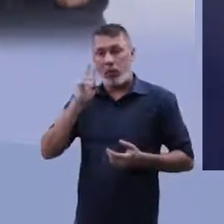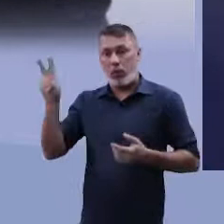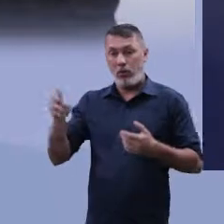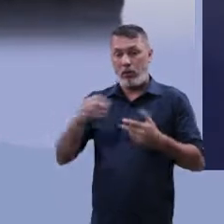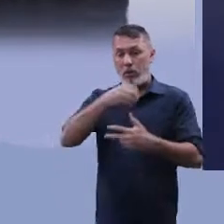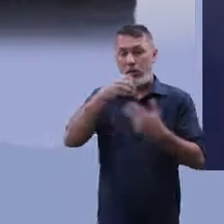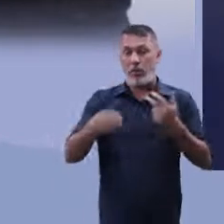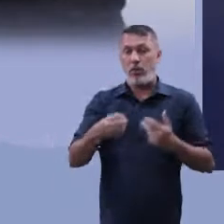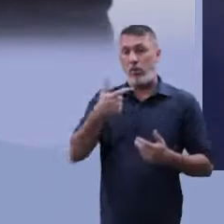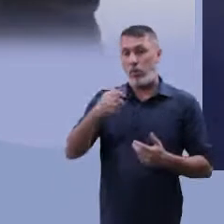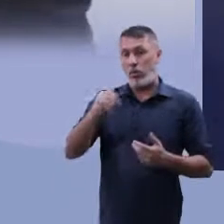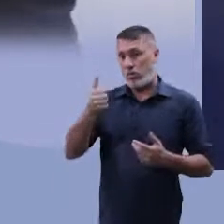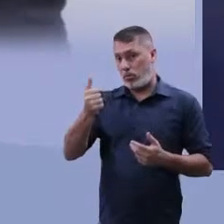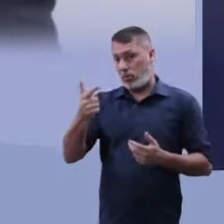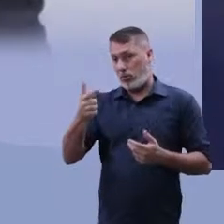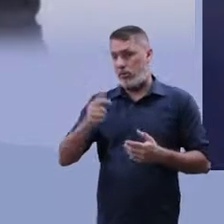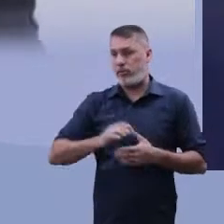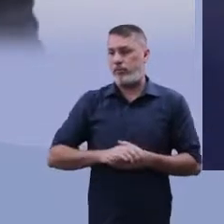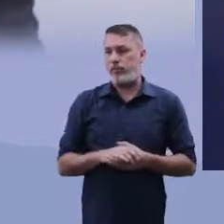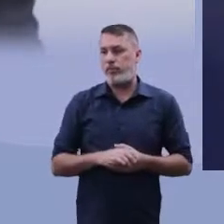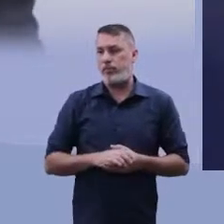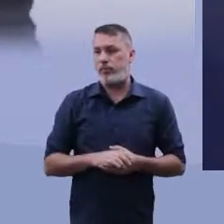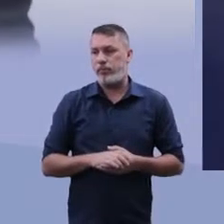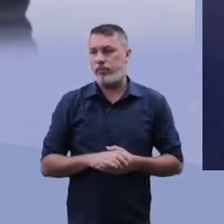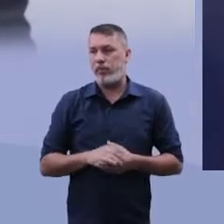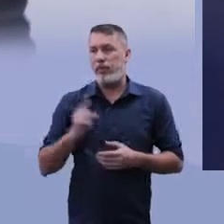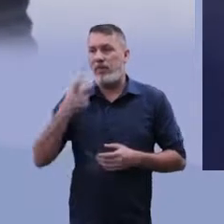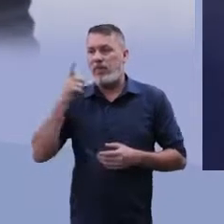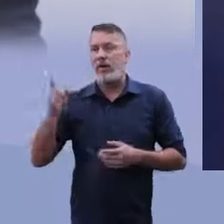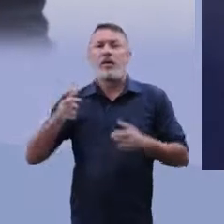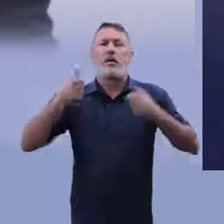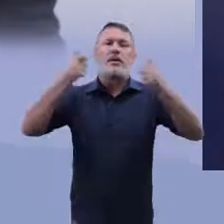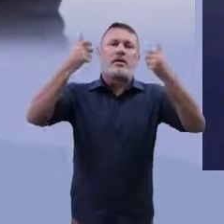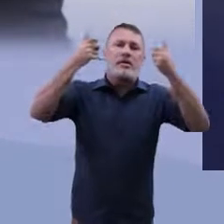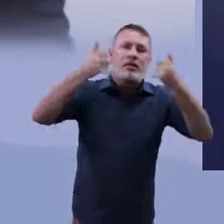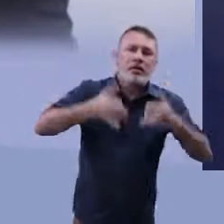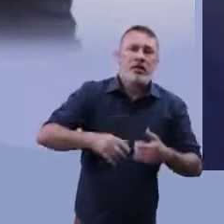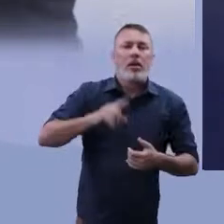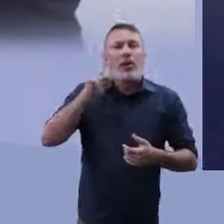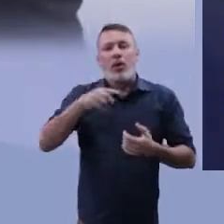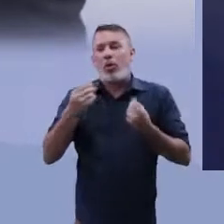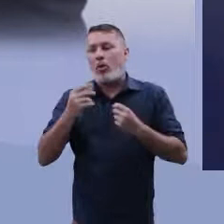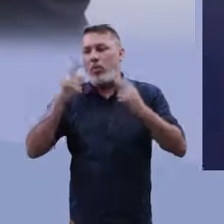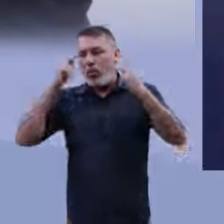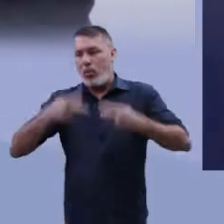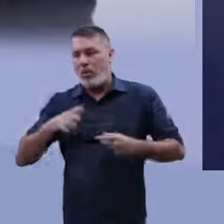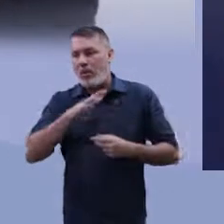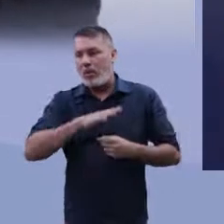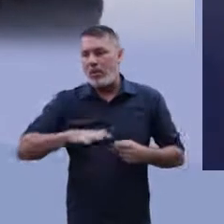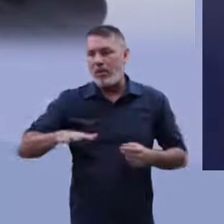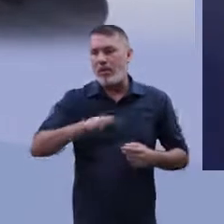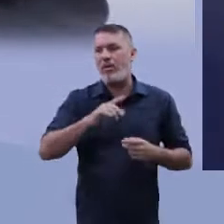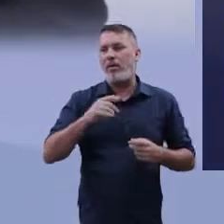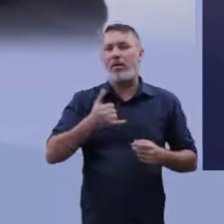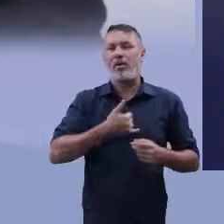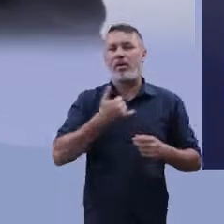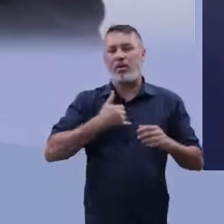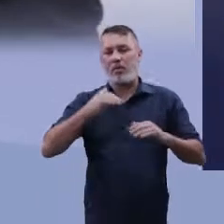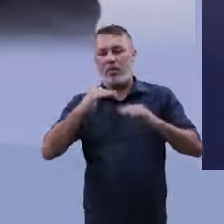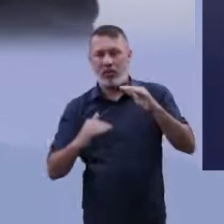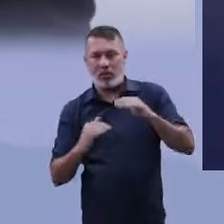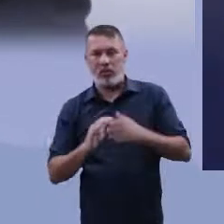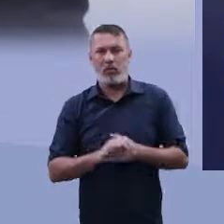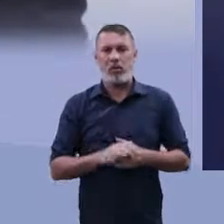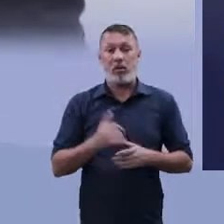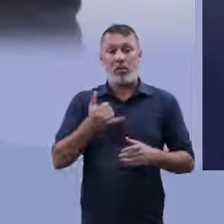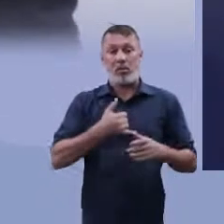Enem de 2012. Ó, esclarecimento é a saída do homem de sua minoridade, da qual ele próprio é ocupado. A minoridade é a